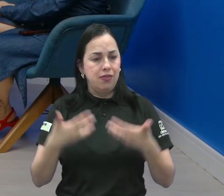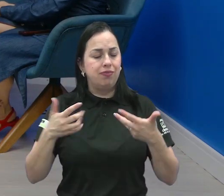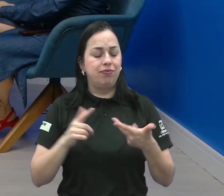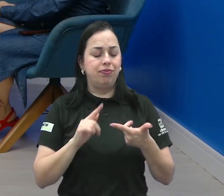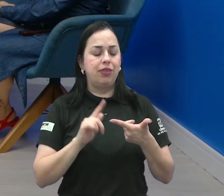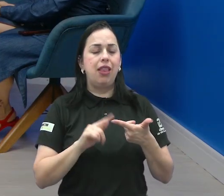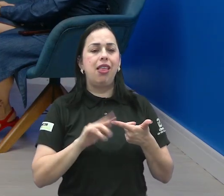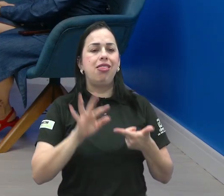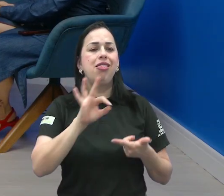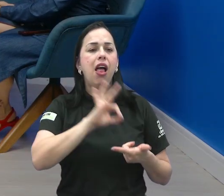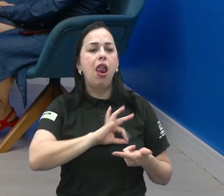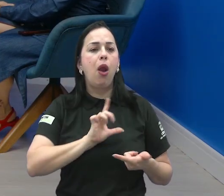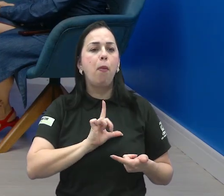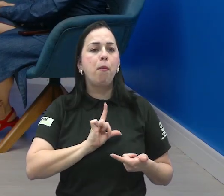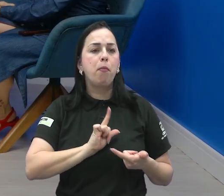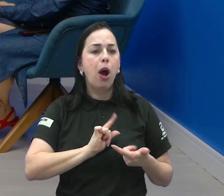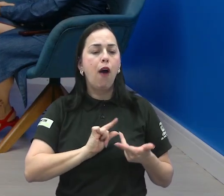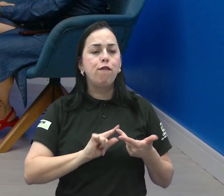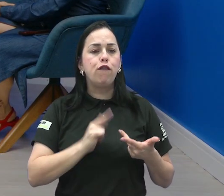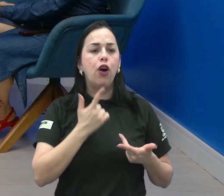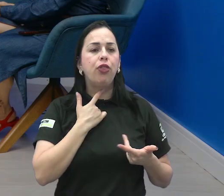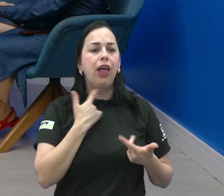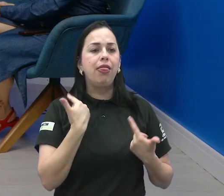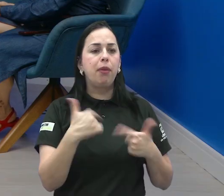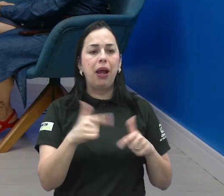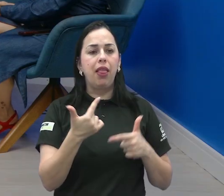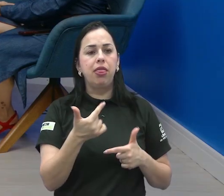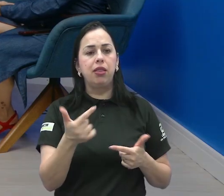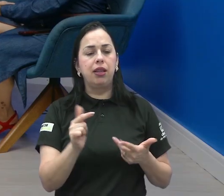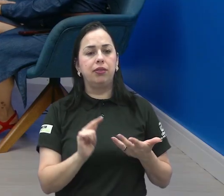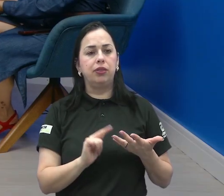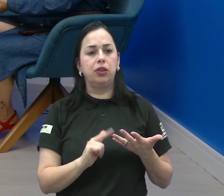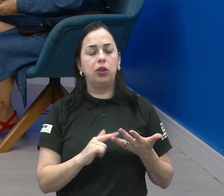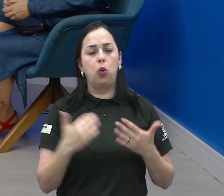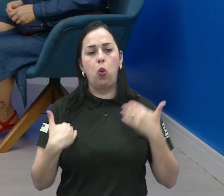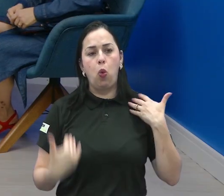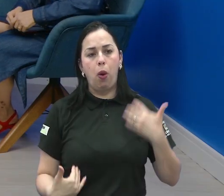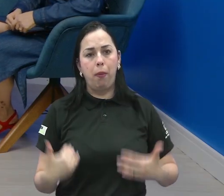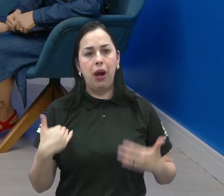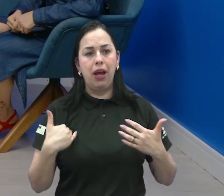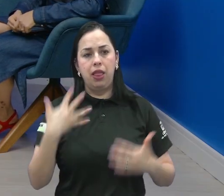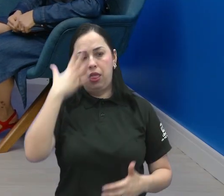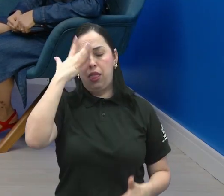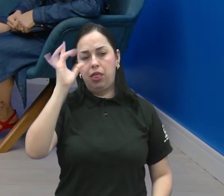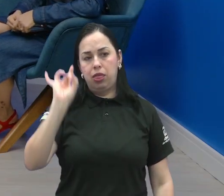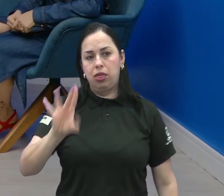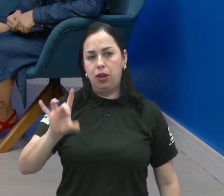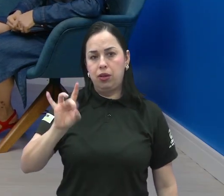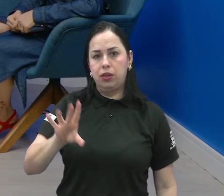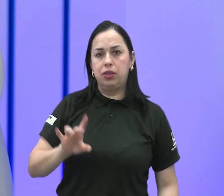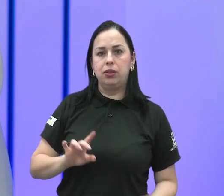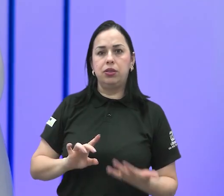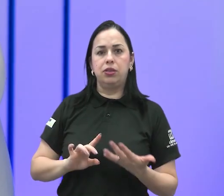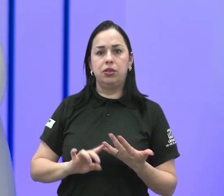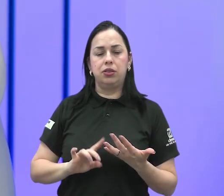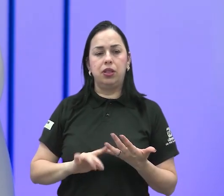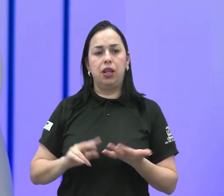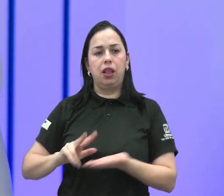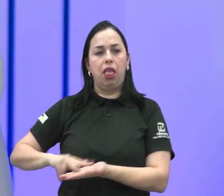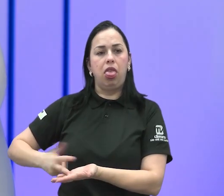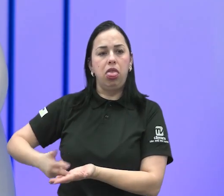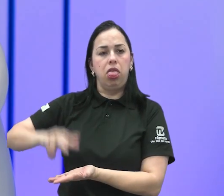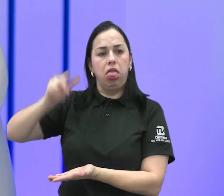salários baixos, né? Não tem vontade de trabalhar. Outros sintomas físicos também, como dor de cabeça, distúrbios